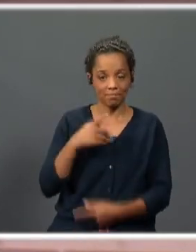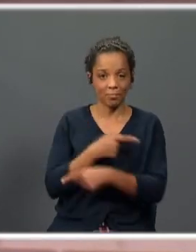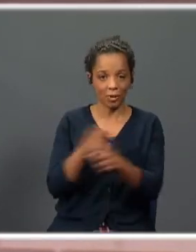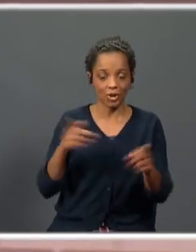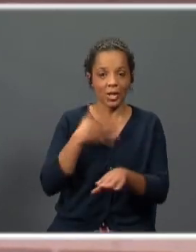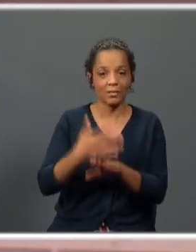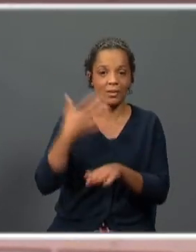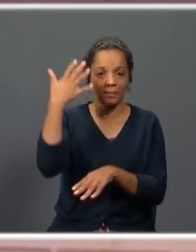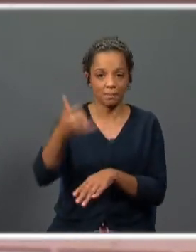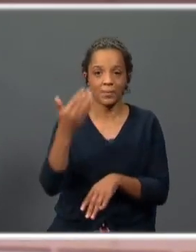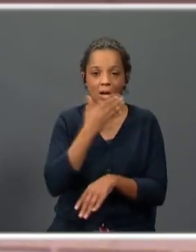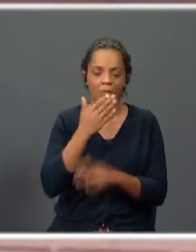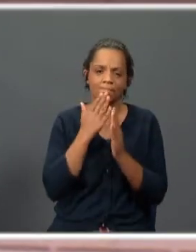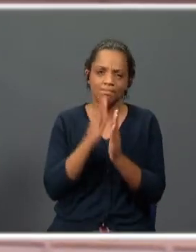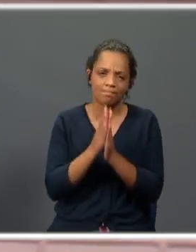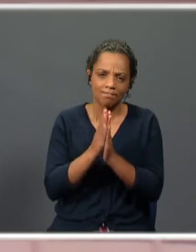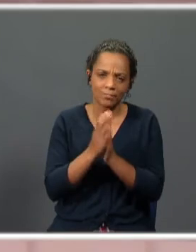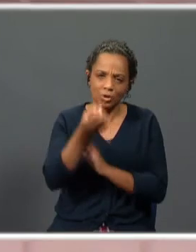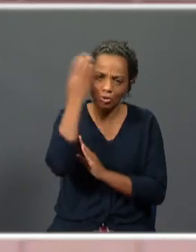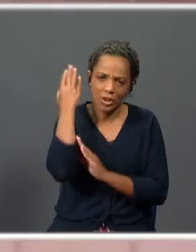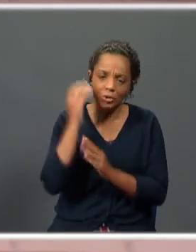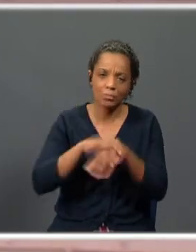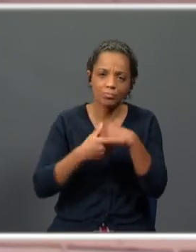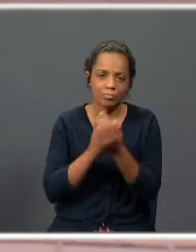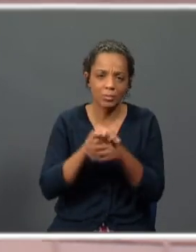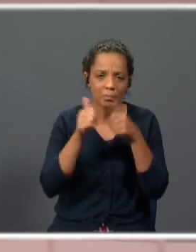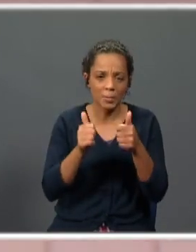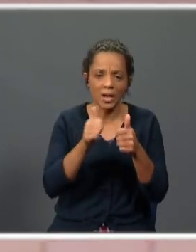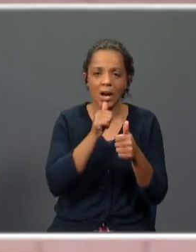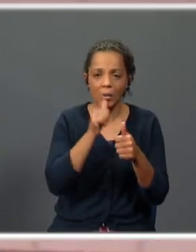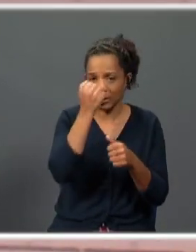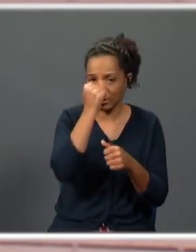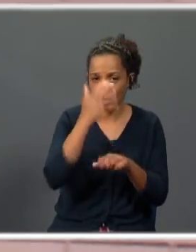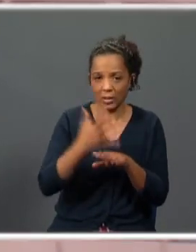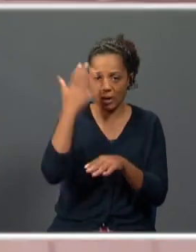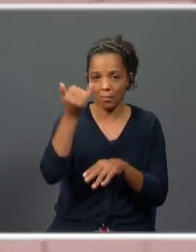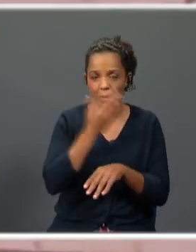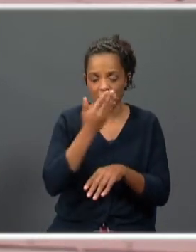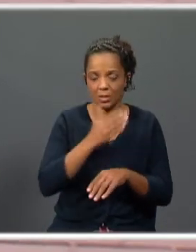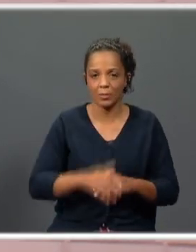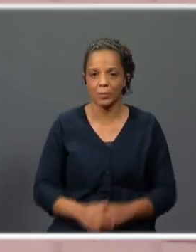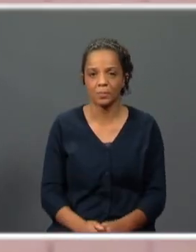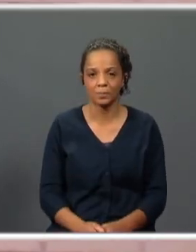vocês. Até ao próximo bloco. Por favor, não se esqueçam de lavar muito bem as mãos com água e sabão. Até ao próximo bloco.